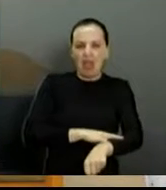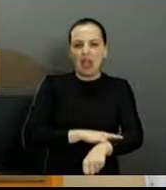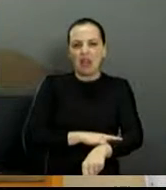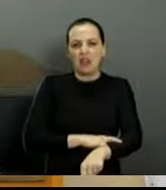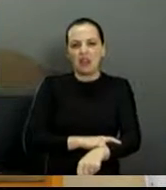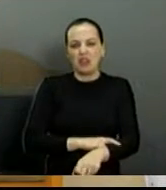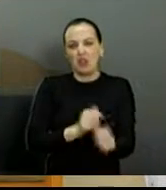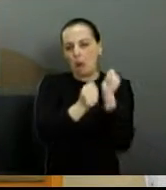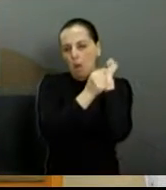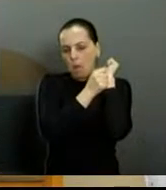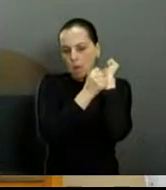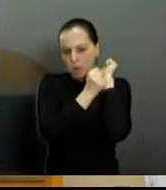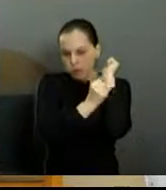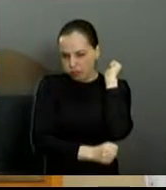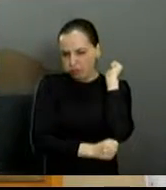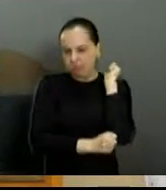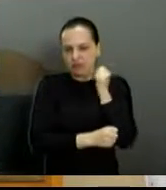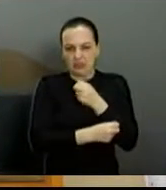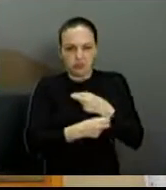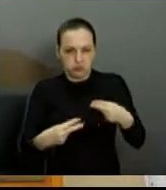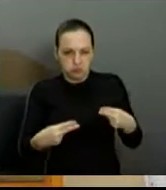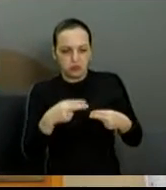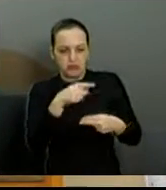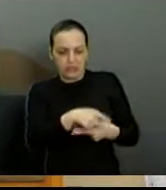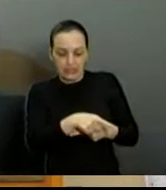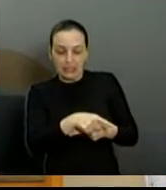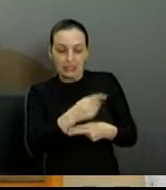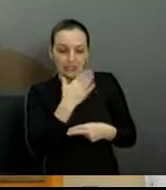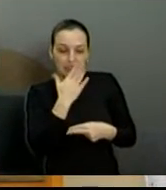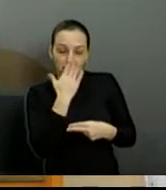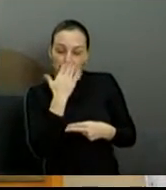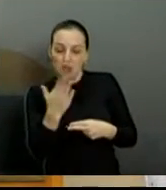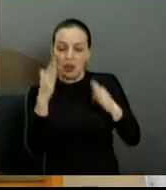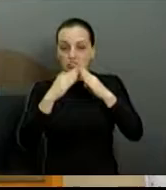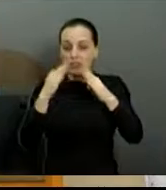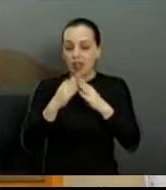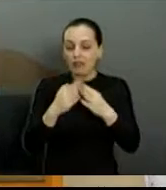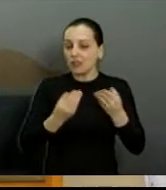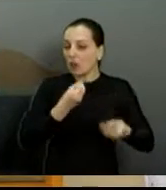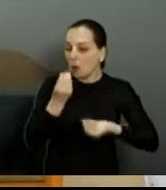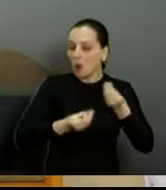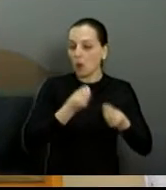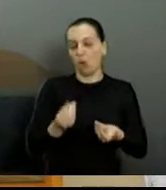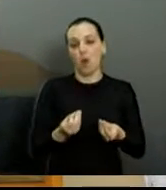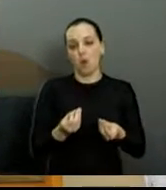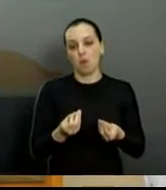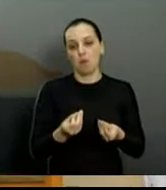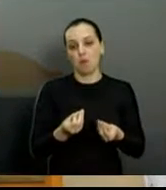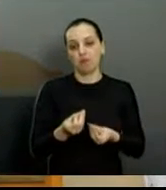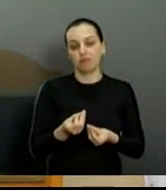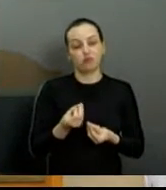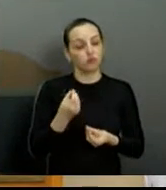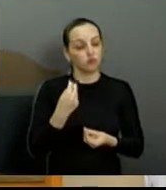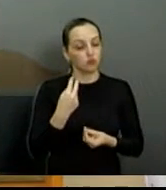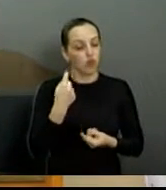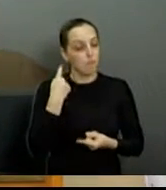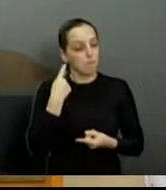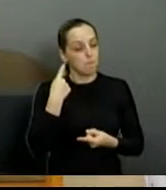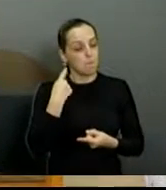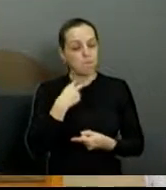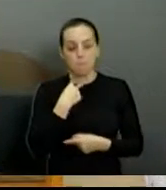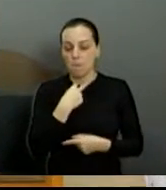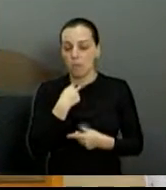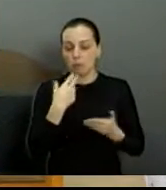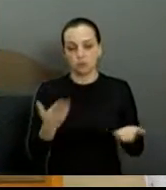filhos você não pode você não tem como falar privacidade da sua casa e se é lamentável e já pedi pelo